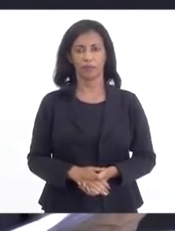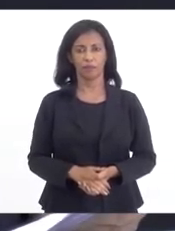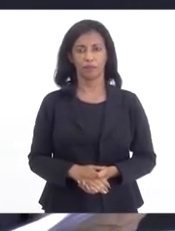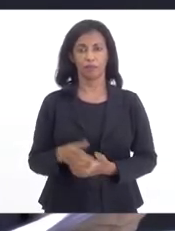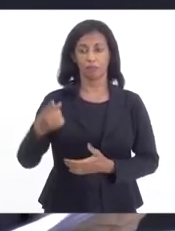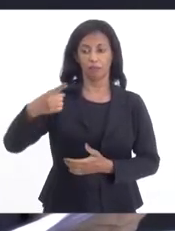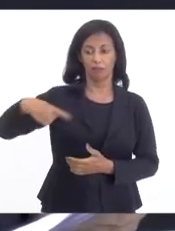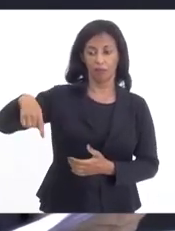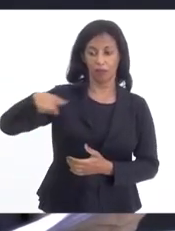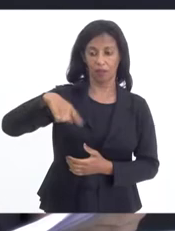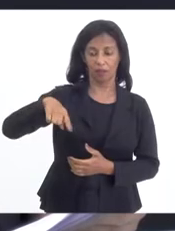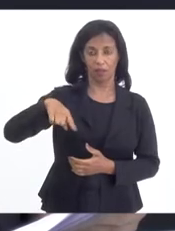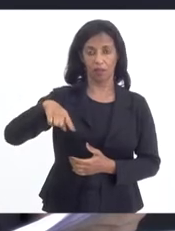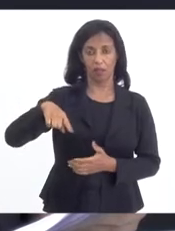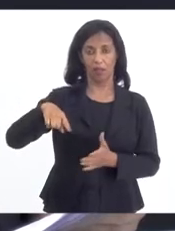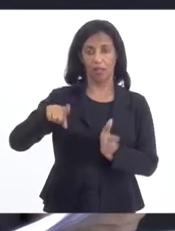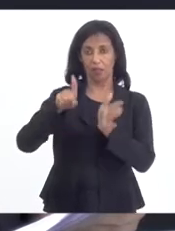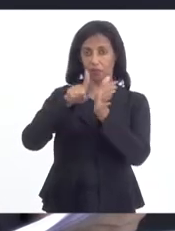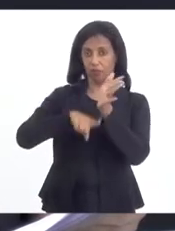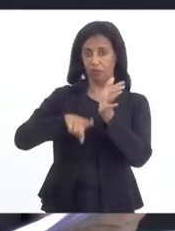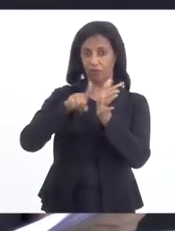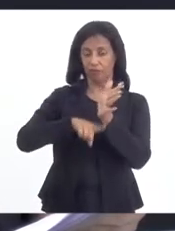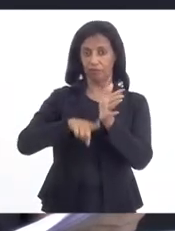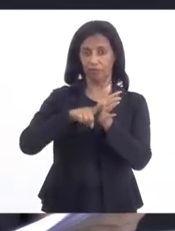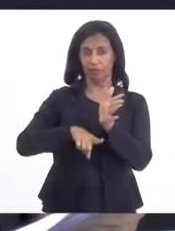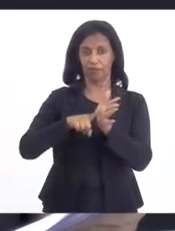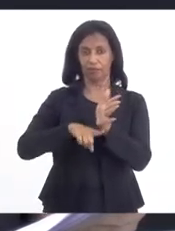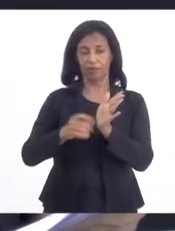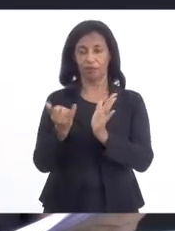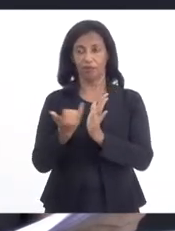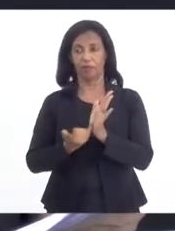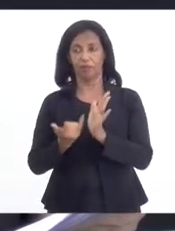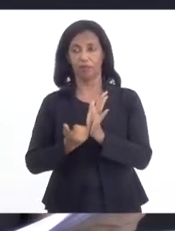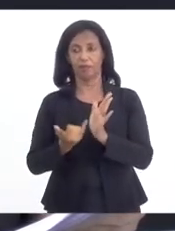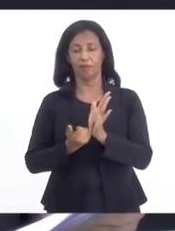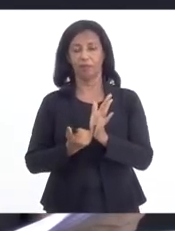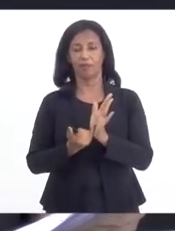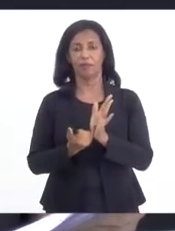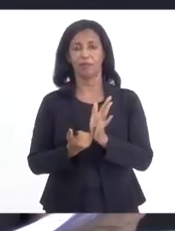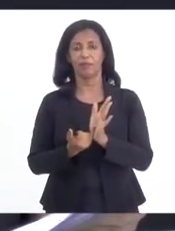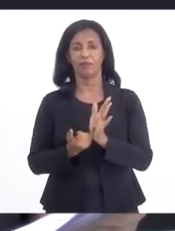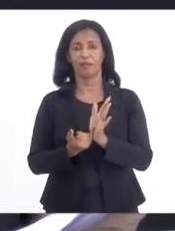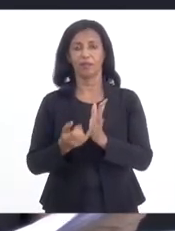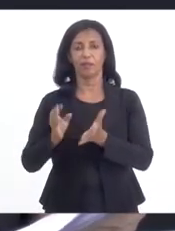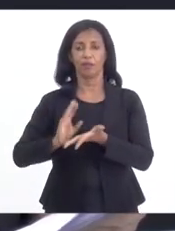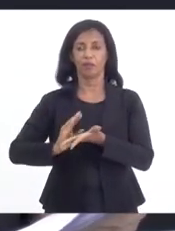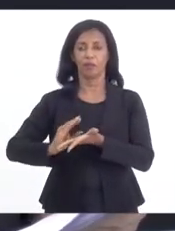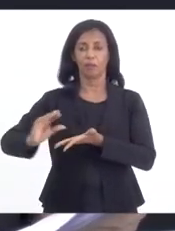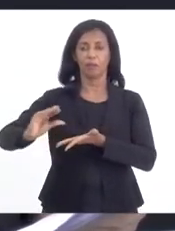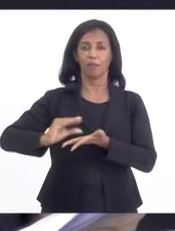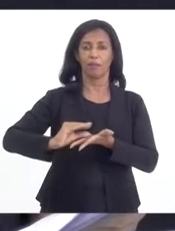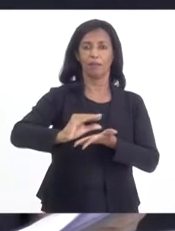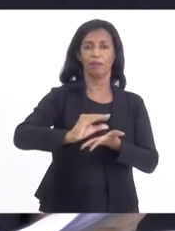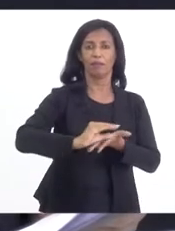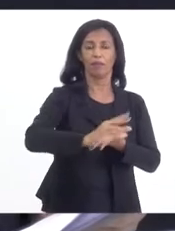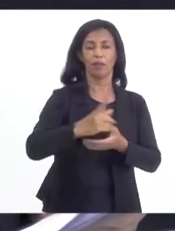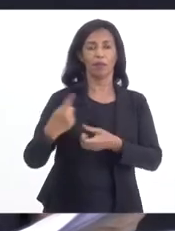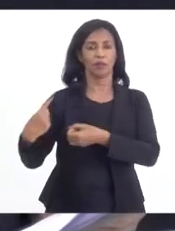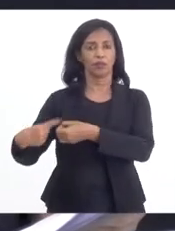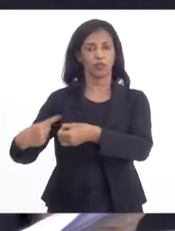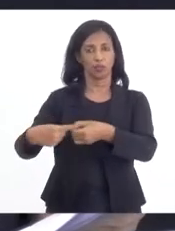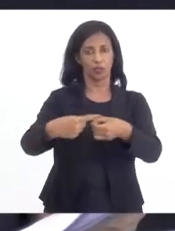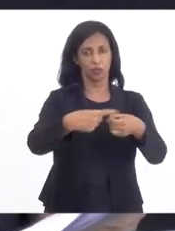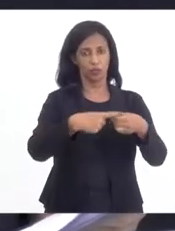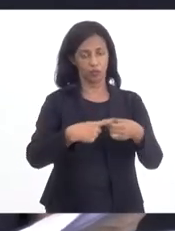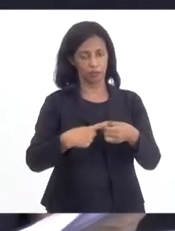Delas vamos subtrair as receitas que serão repassadas aos municípios